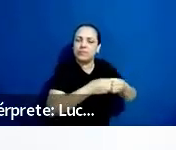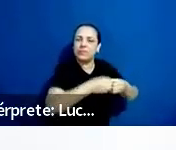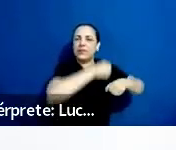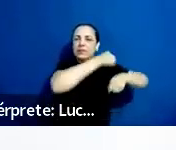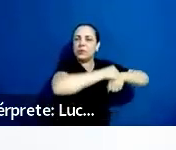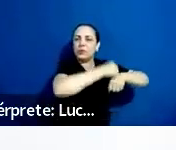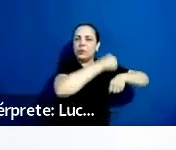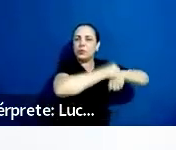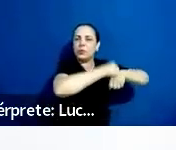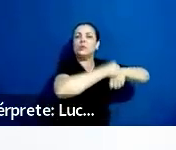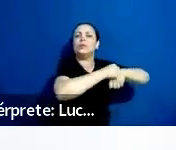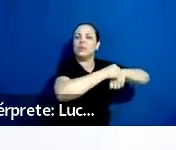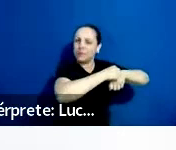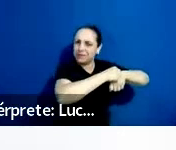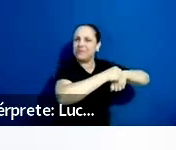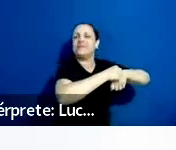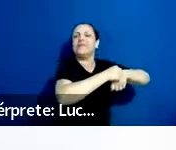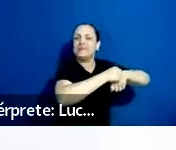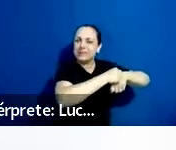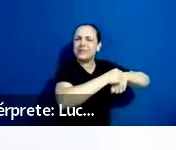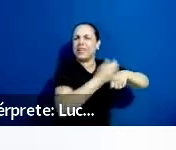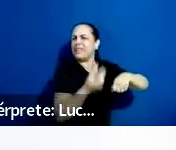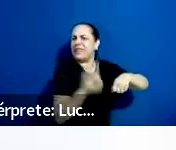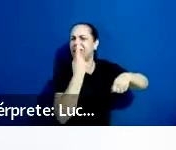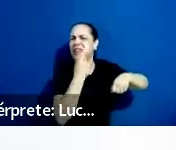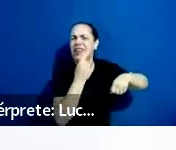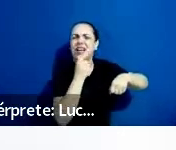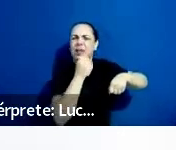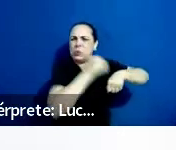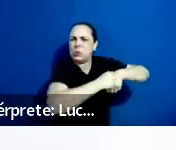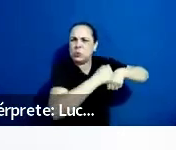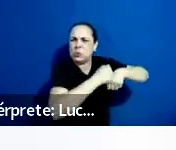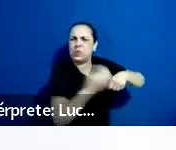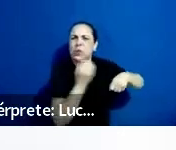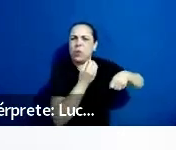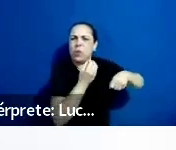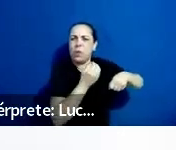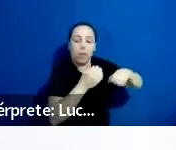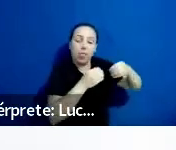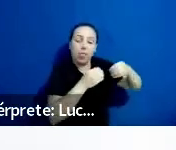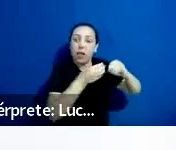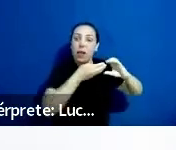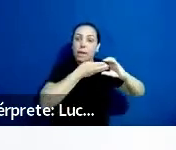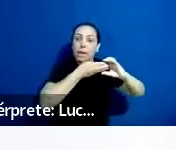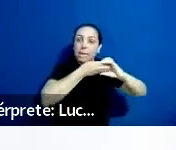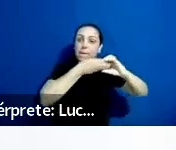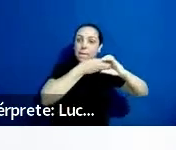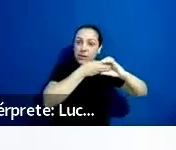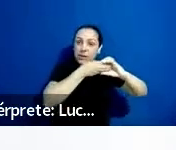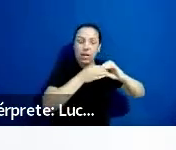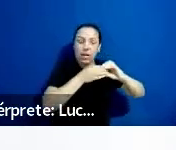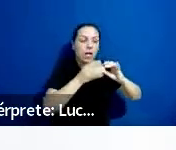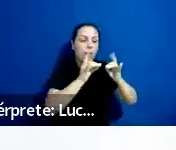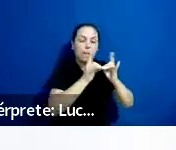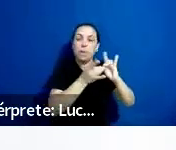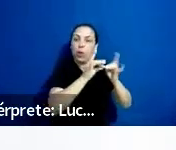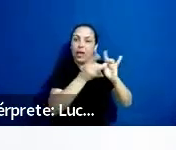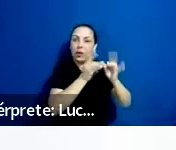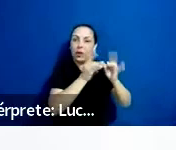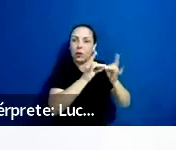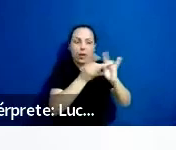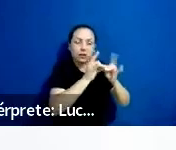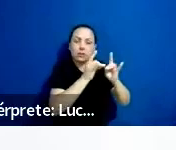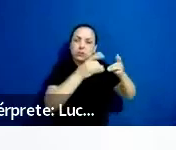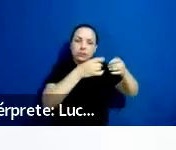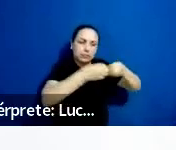formato. E quando a gente retira ela de lá, ela vai ficando com os clusters, que é o que eu vou mostrar para vocês